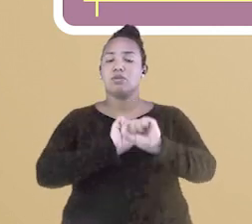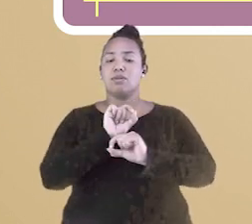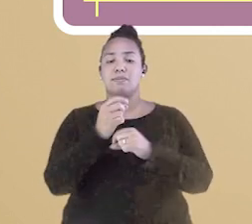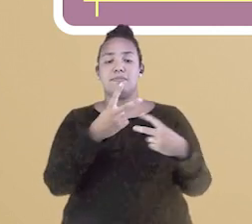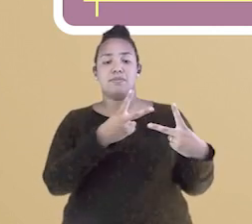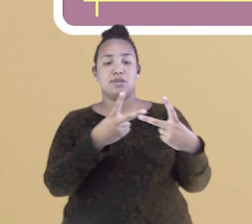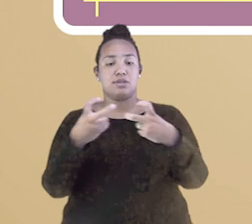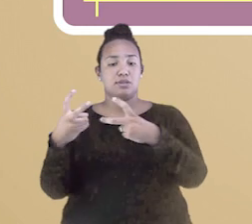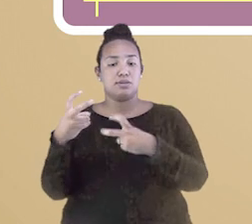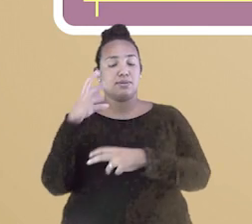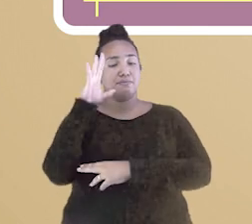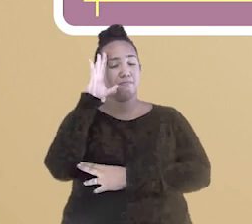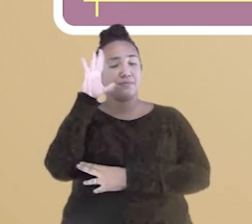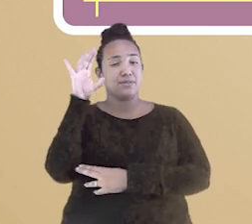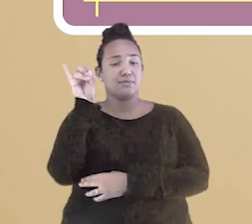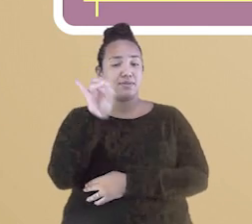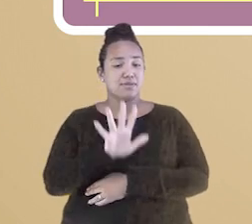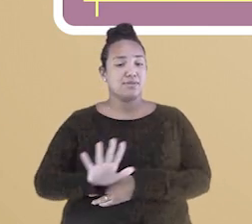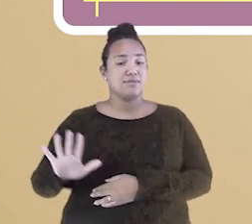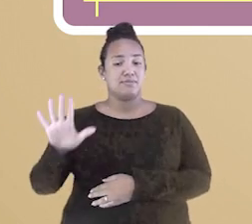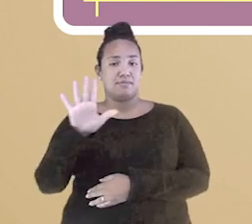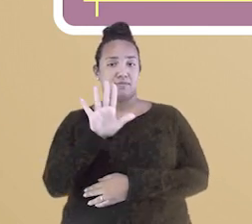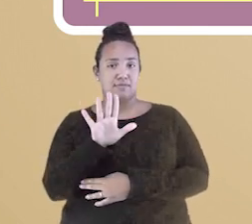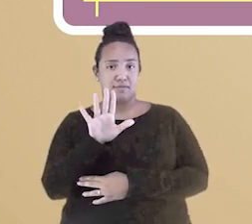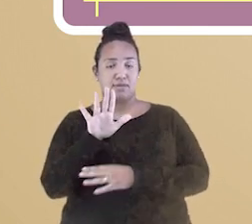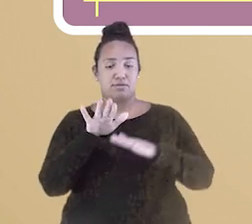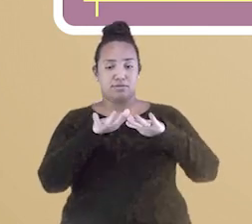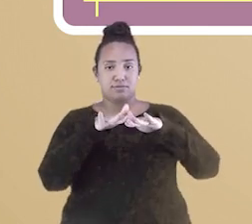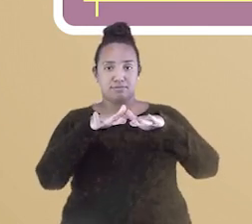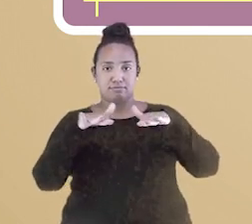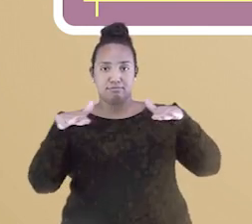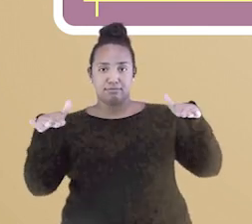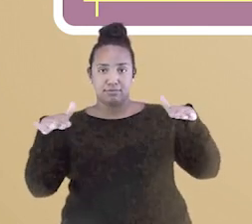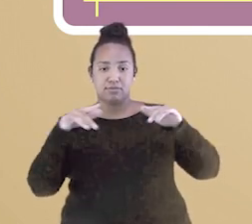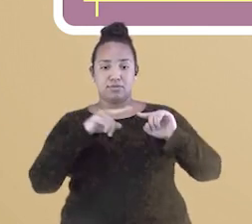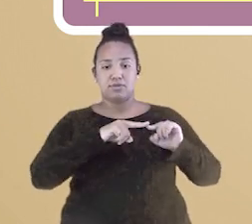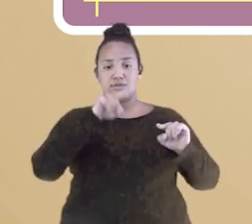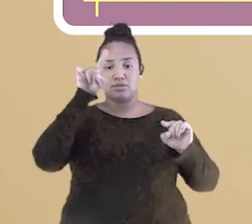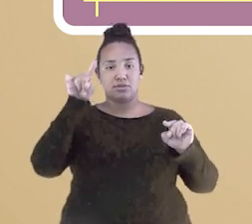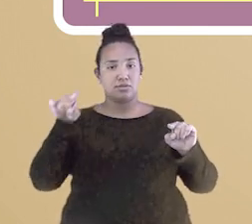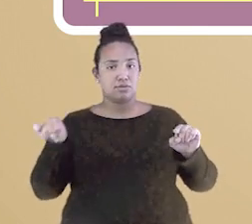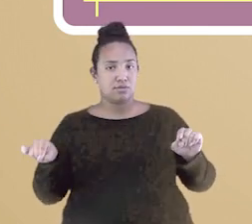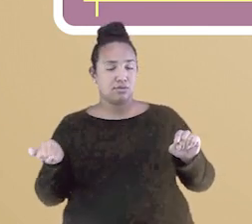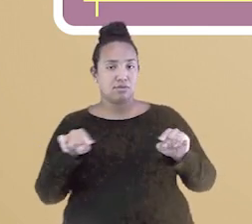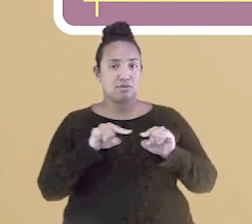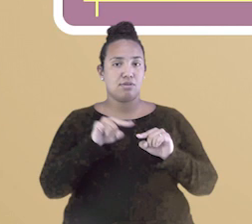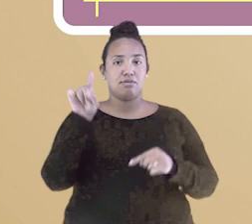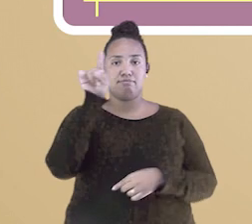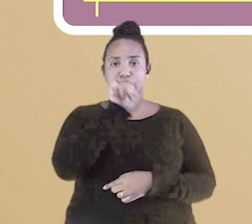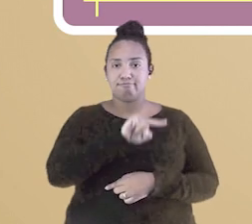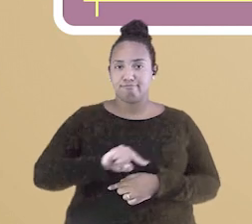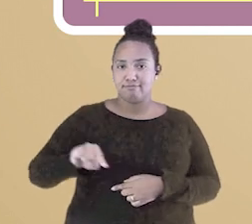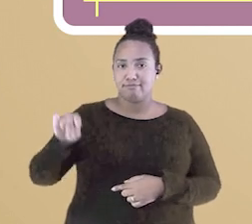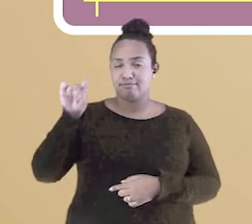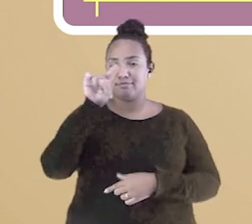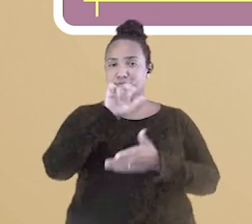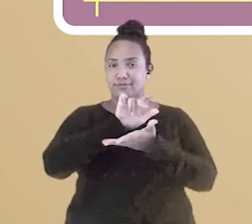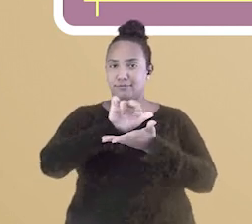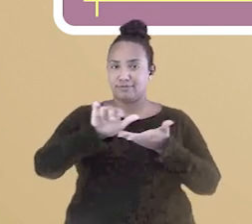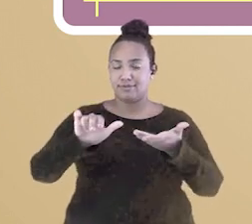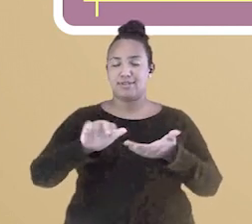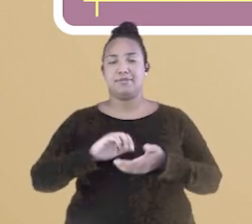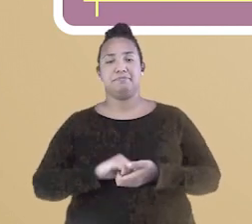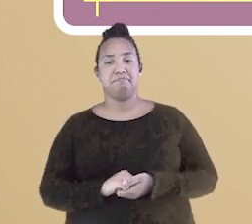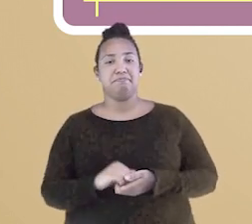figuras planas, quadriláteros, triângulo e círculos. Não se esqueça de confirmar sua